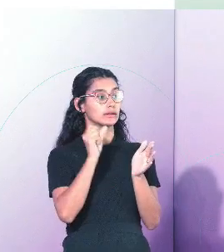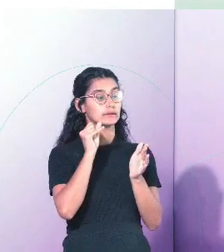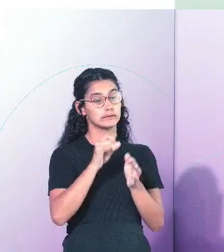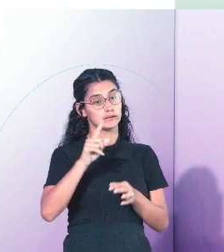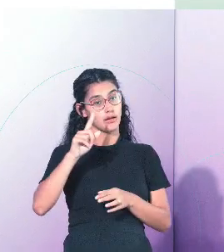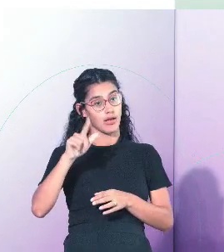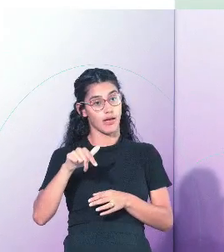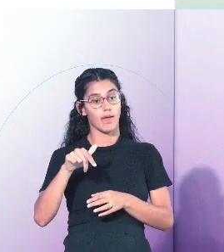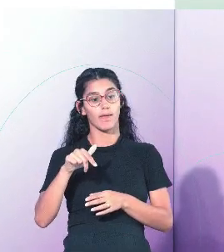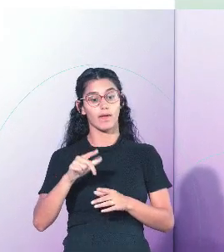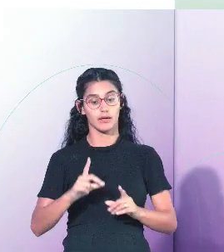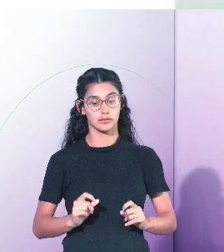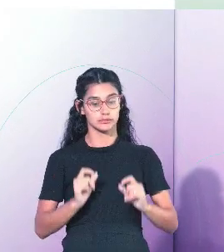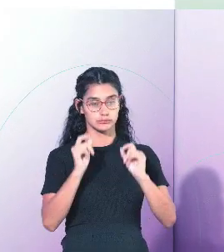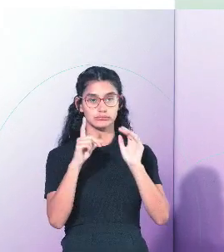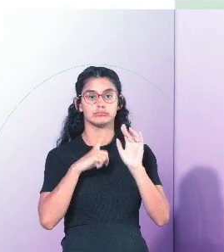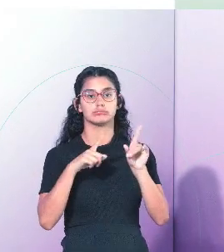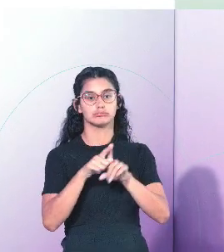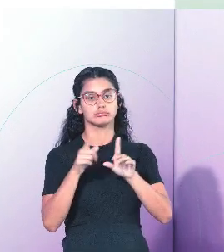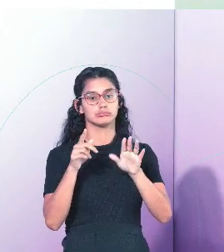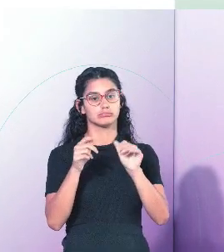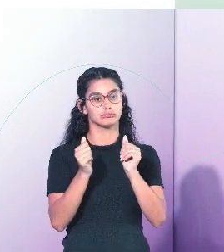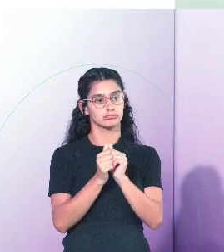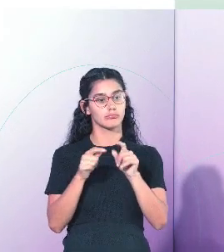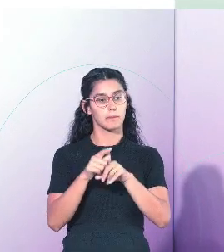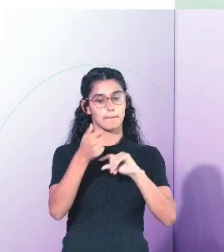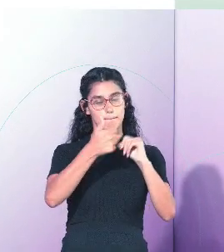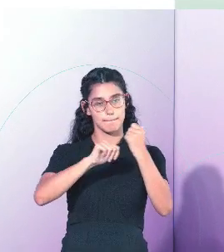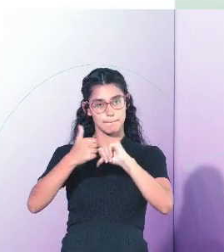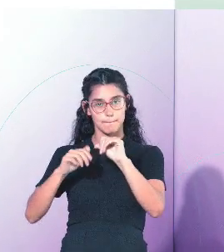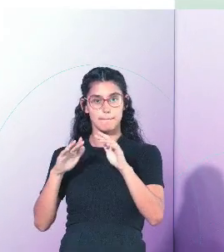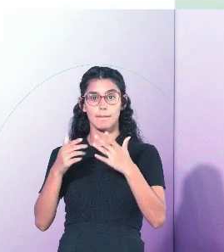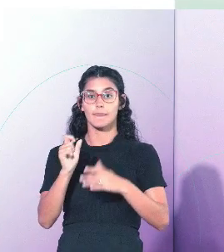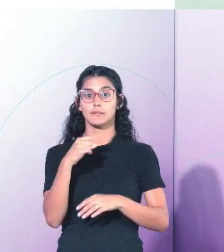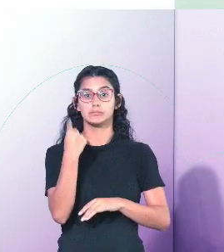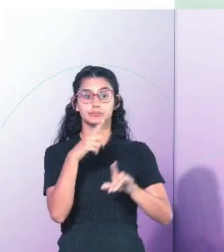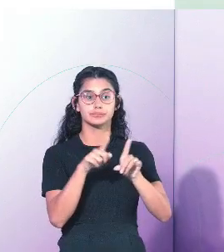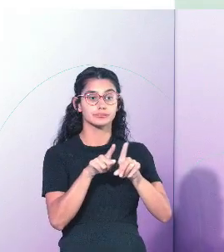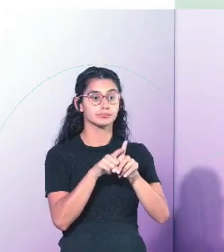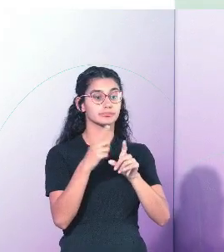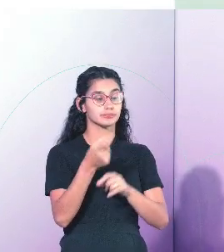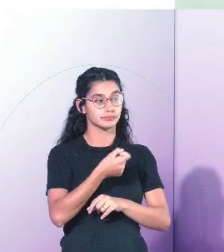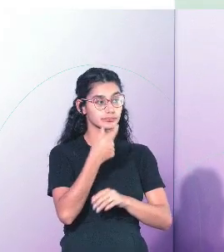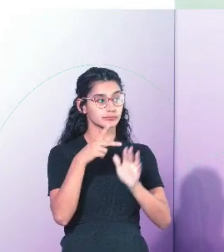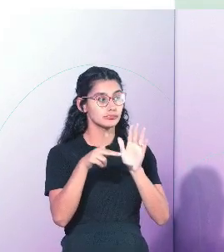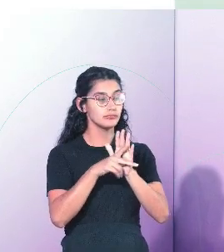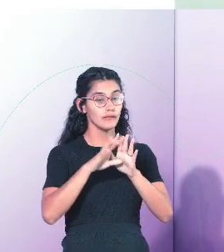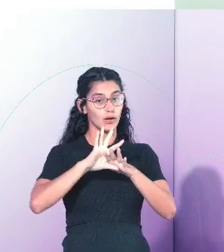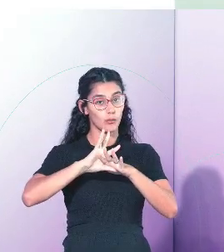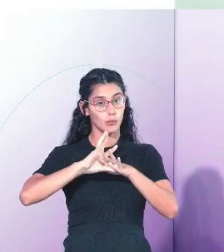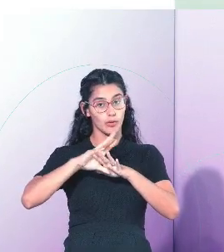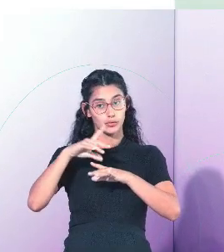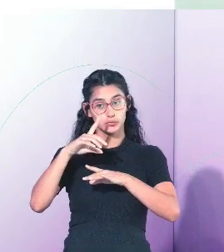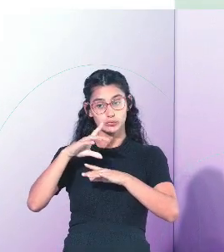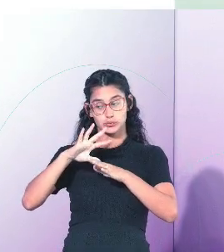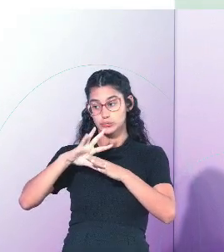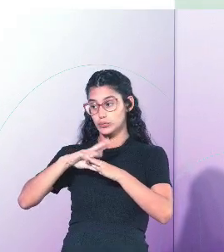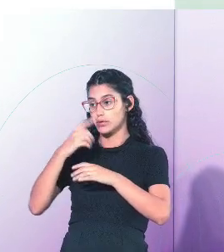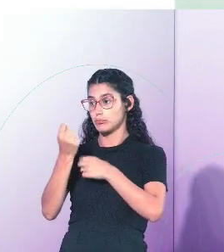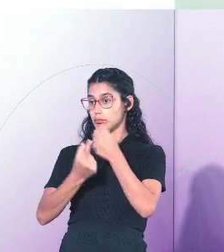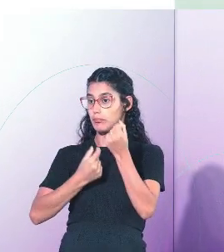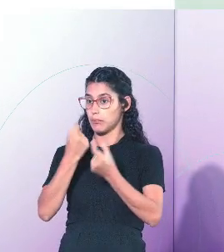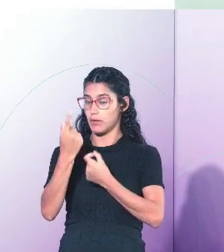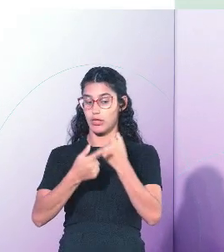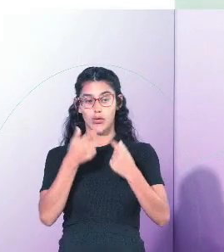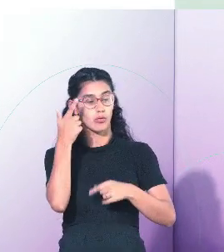for oncológico e tiver passado por essa análise. Então, se a gente está falando de um medicamento para uma doença rara não oncológica, a